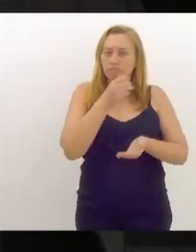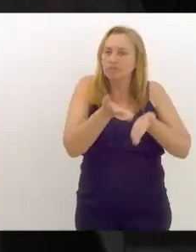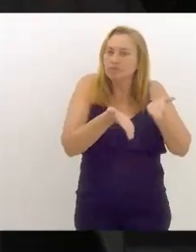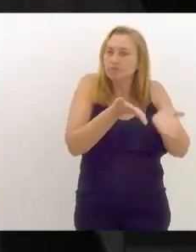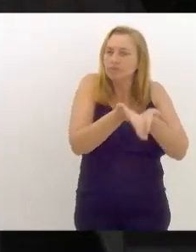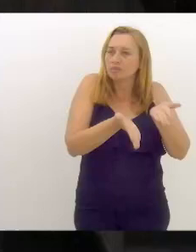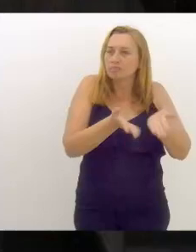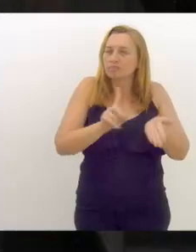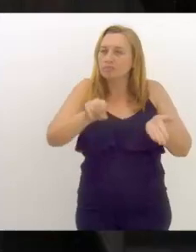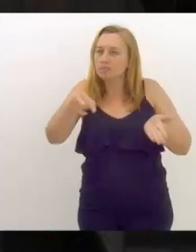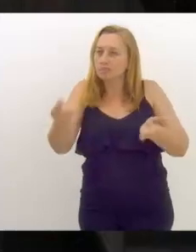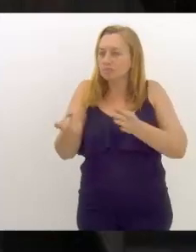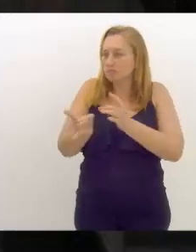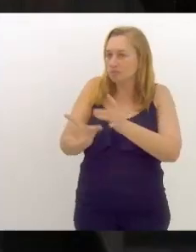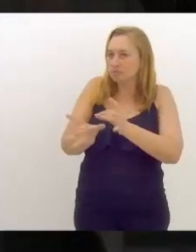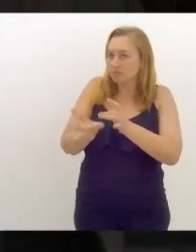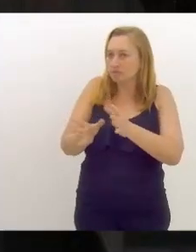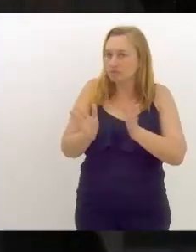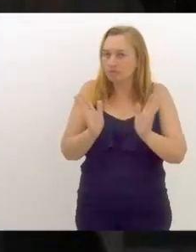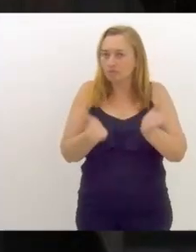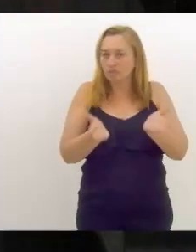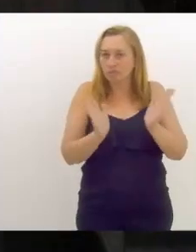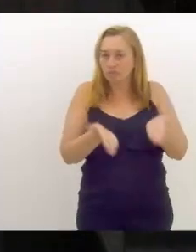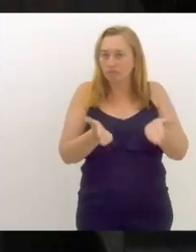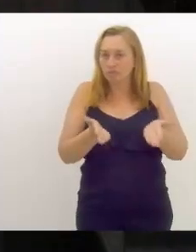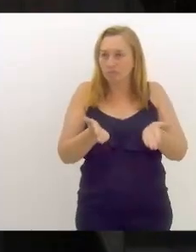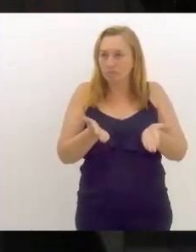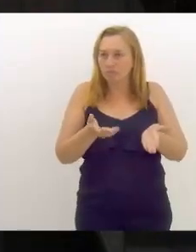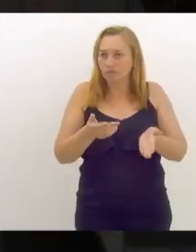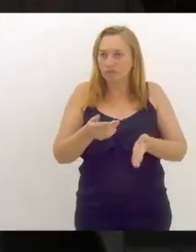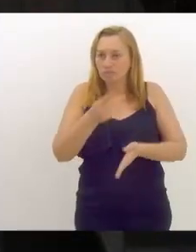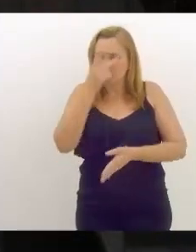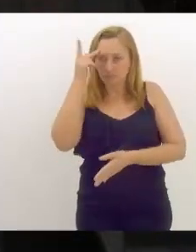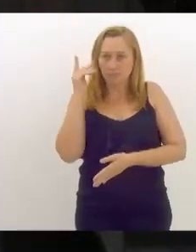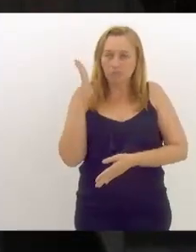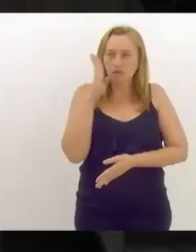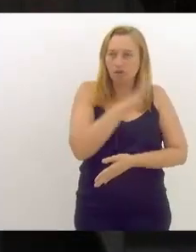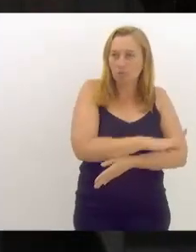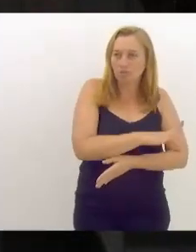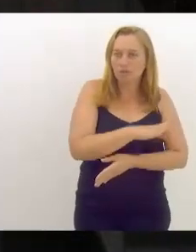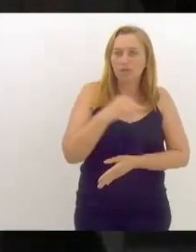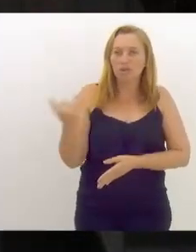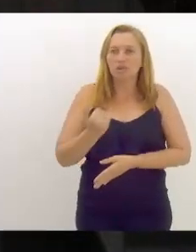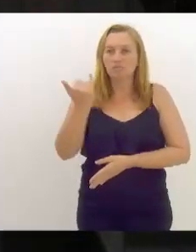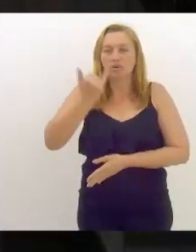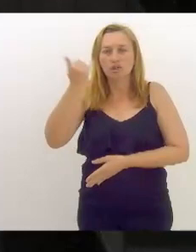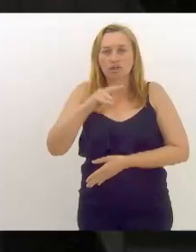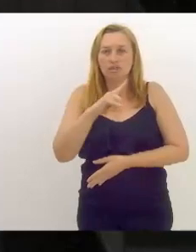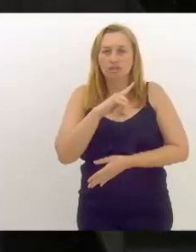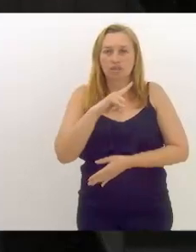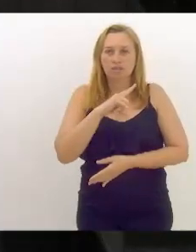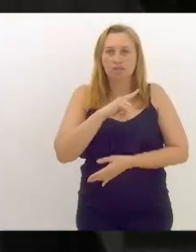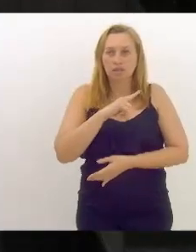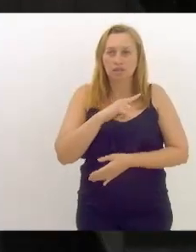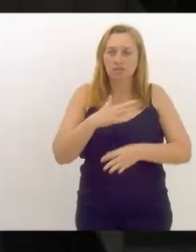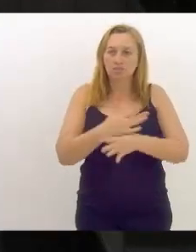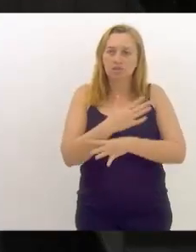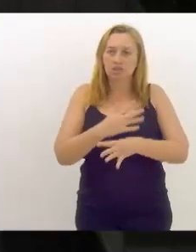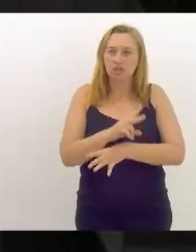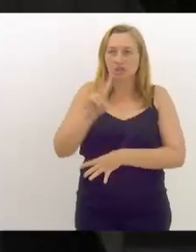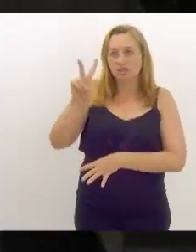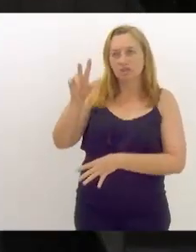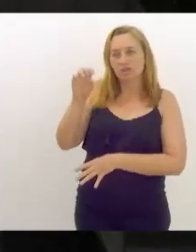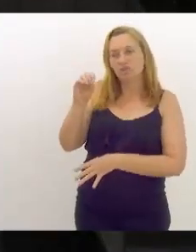privatização, passou a ser a madrasta. Digo também sobre a importância que ela tem para a cidade de Volta